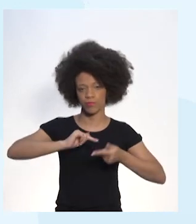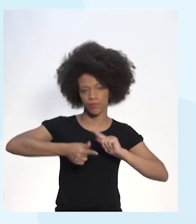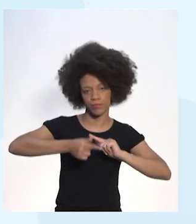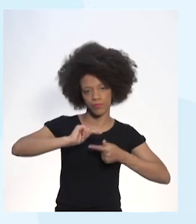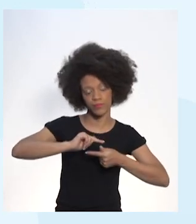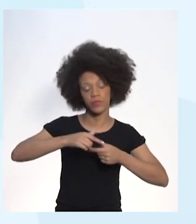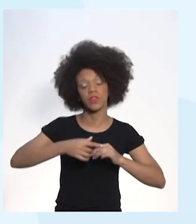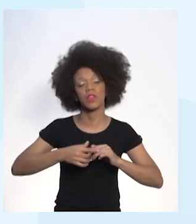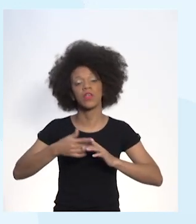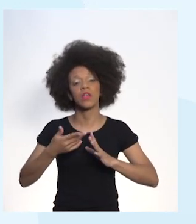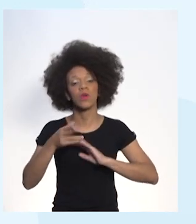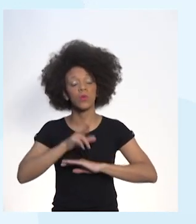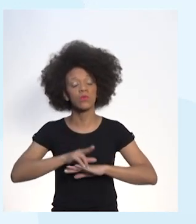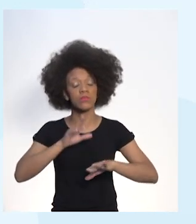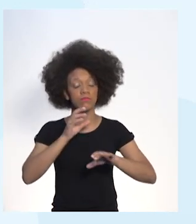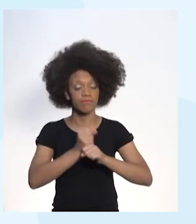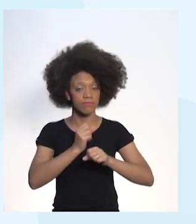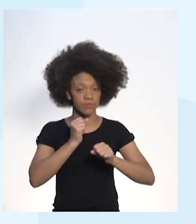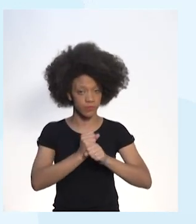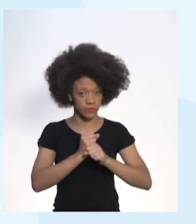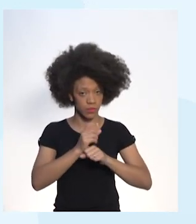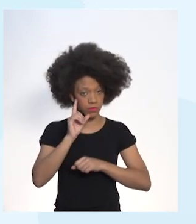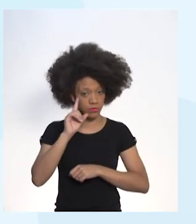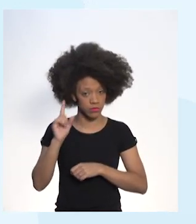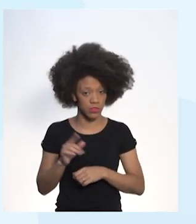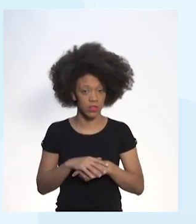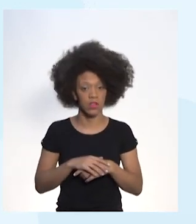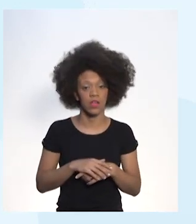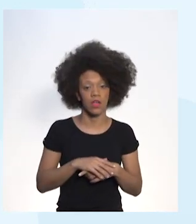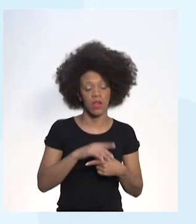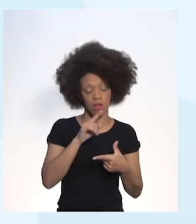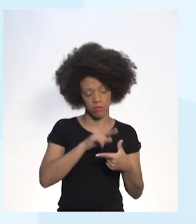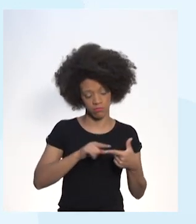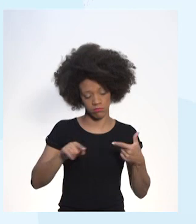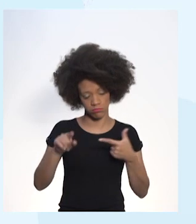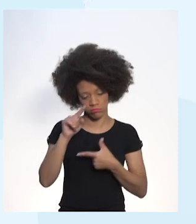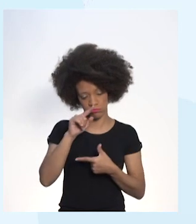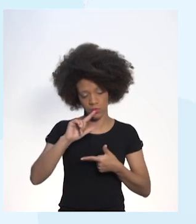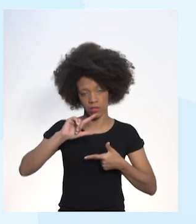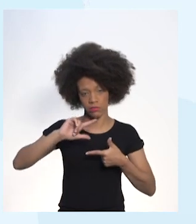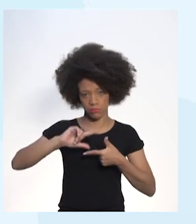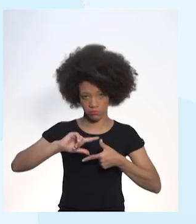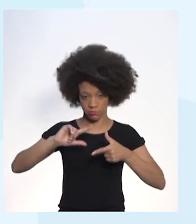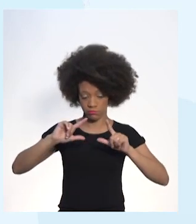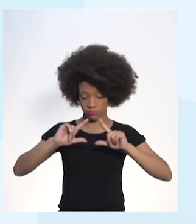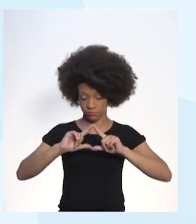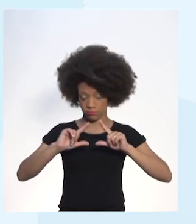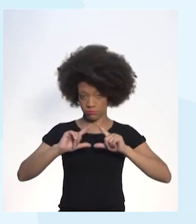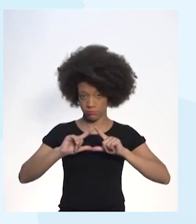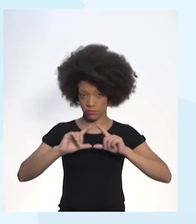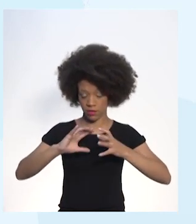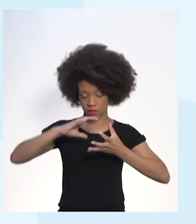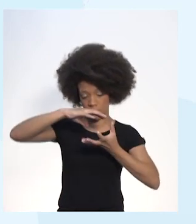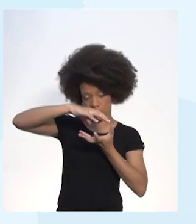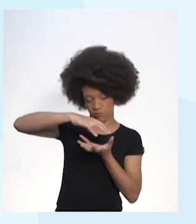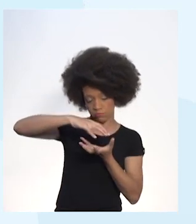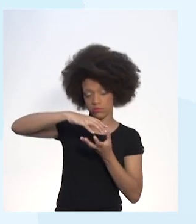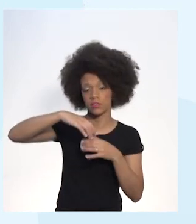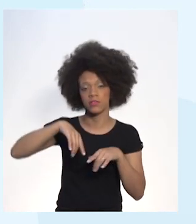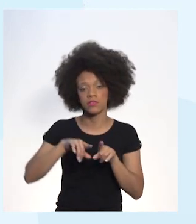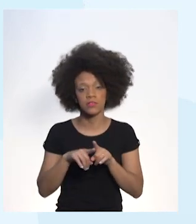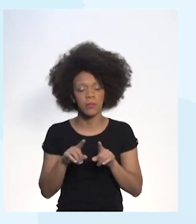utilizando expressões de cálculo de área, quadriláteros, triângulos e círculos, em situações como